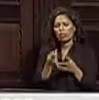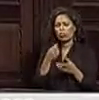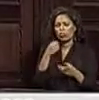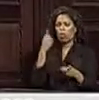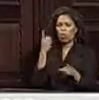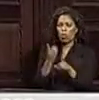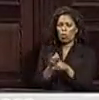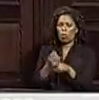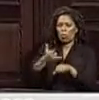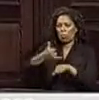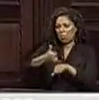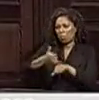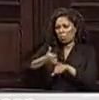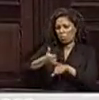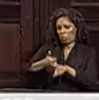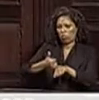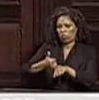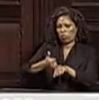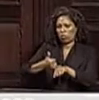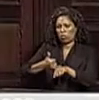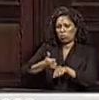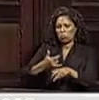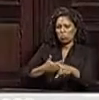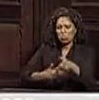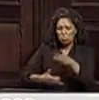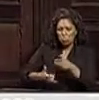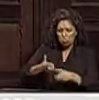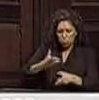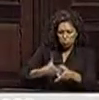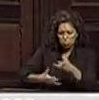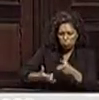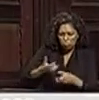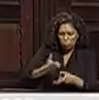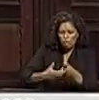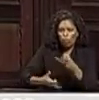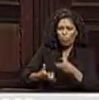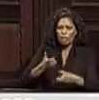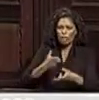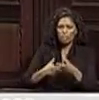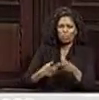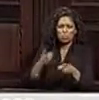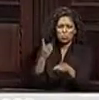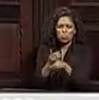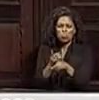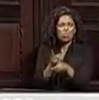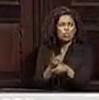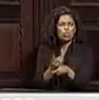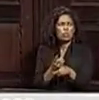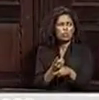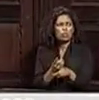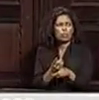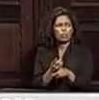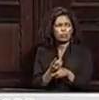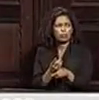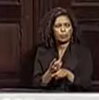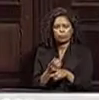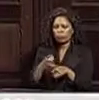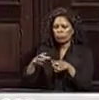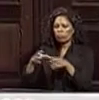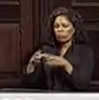nosso modelo de desenvolvimento. Mas não dá para um projeto que no governo